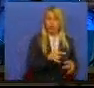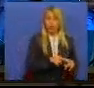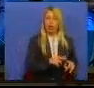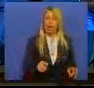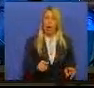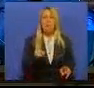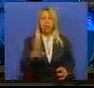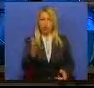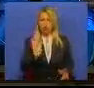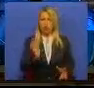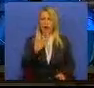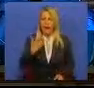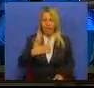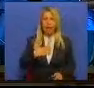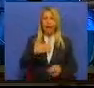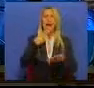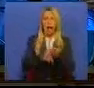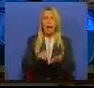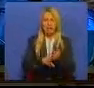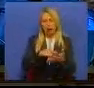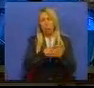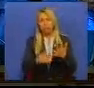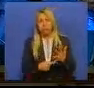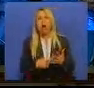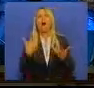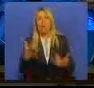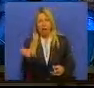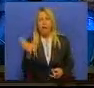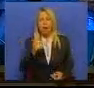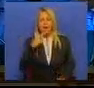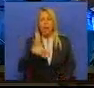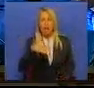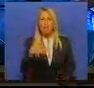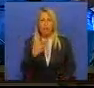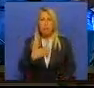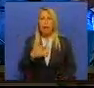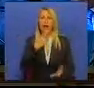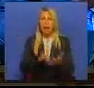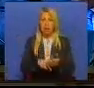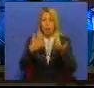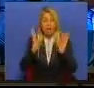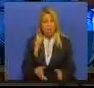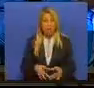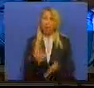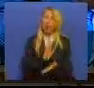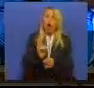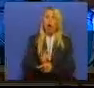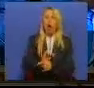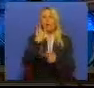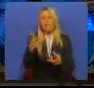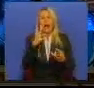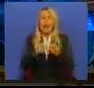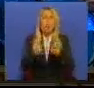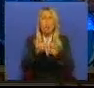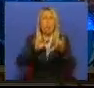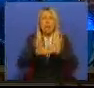darão razão. Em que é preferível desdramatizar a ideia de exame, começando desde cedo a treinar os mais